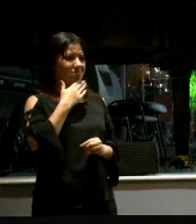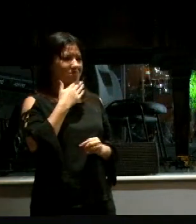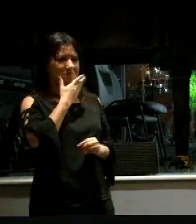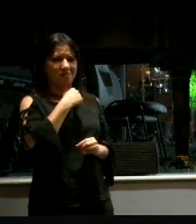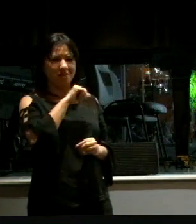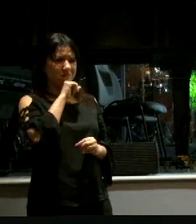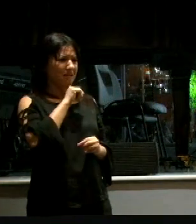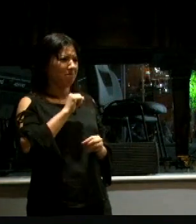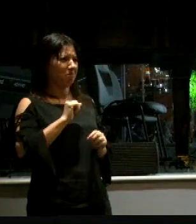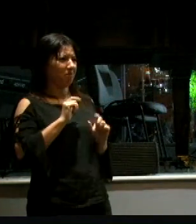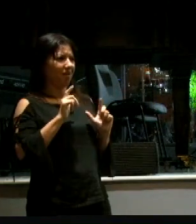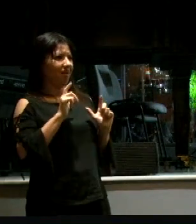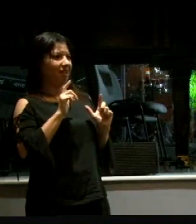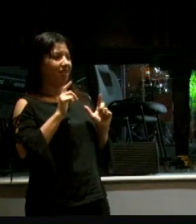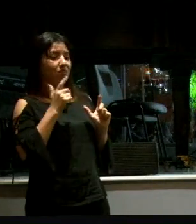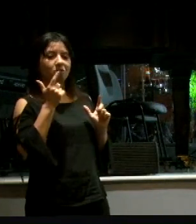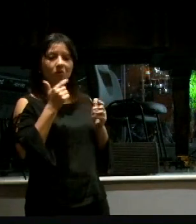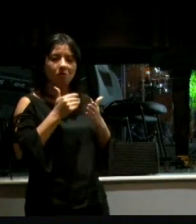fez o tratamento,